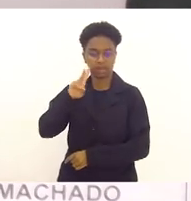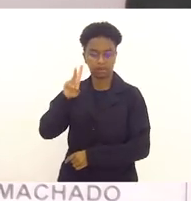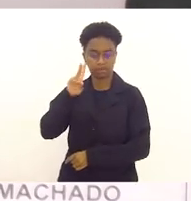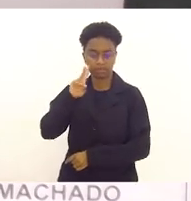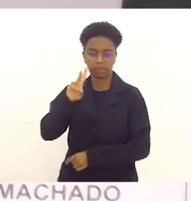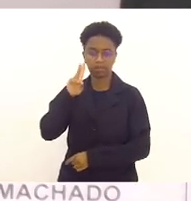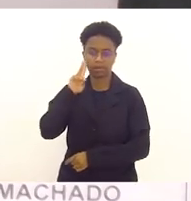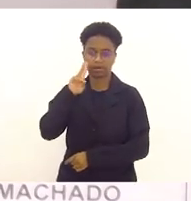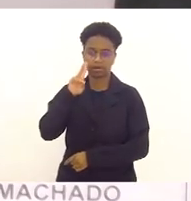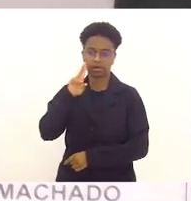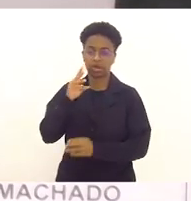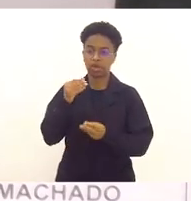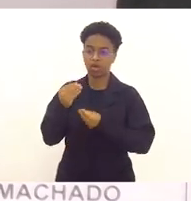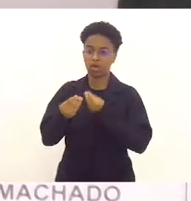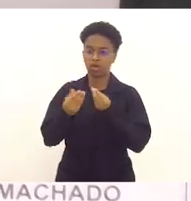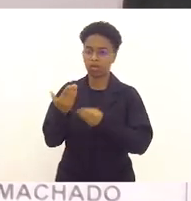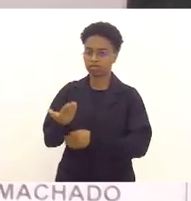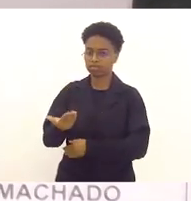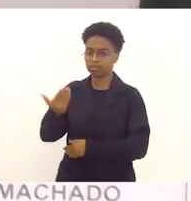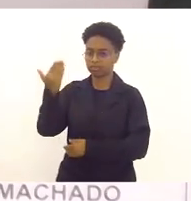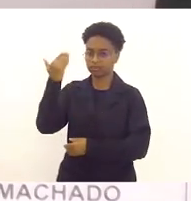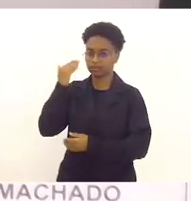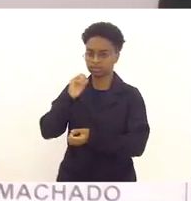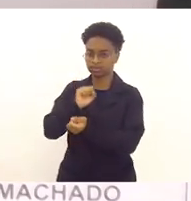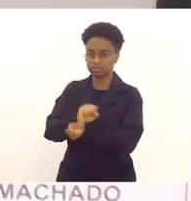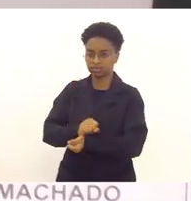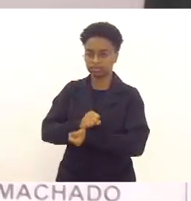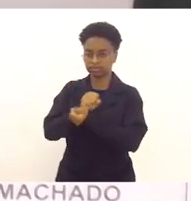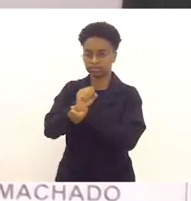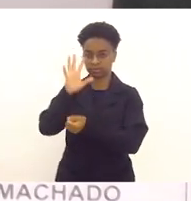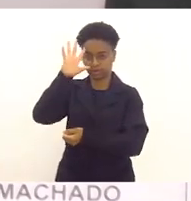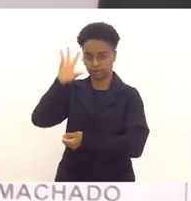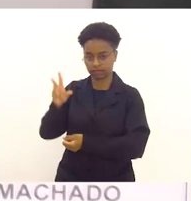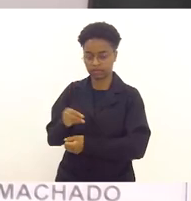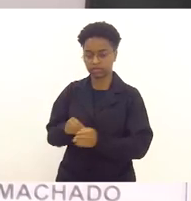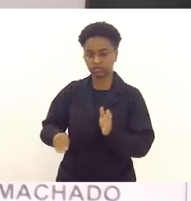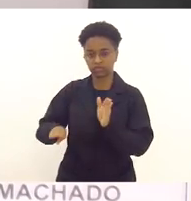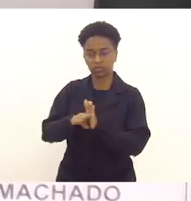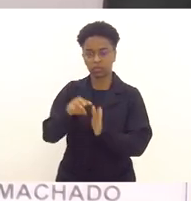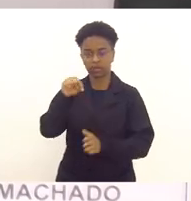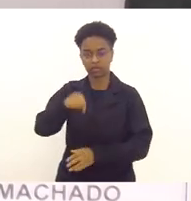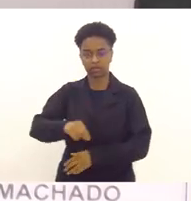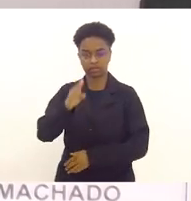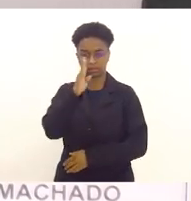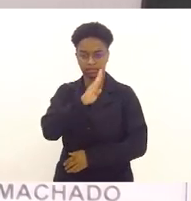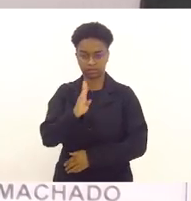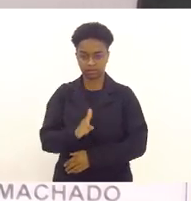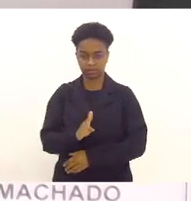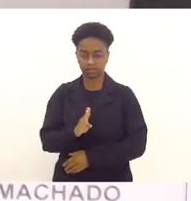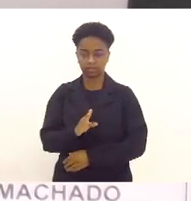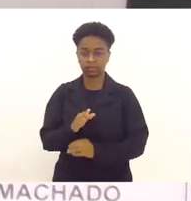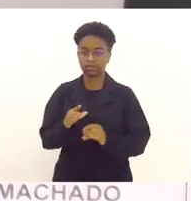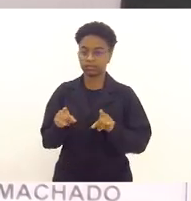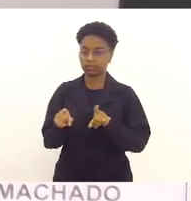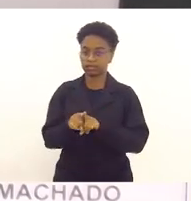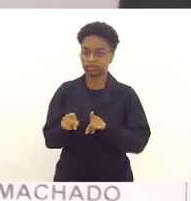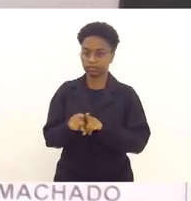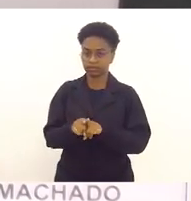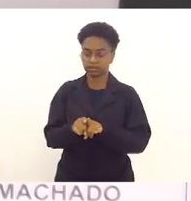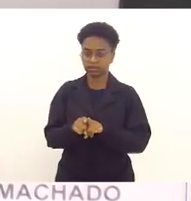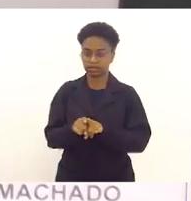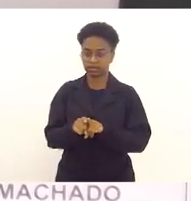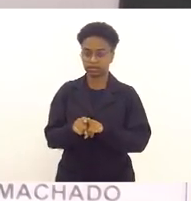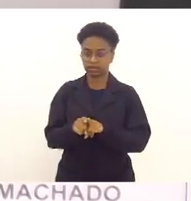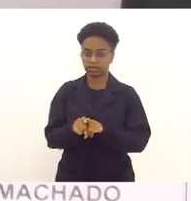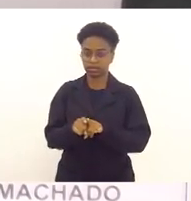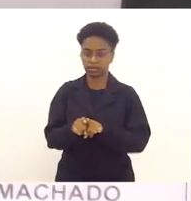questão dos escravos africanos quando vieram para o Brasil e que for vieram enganados